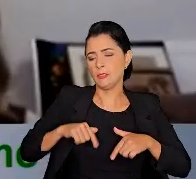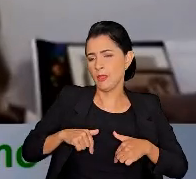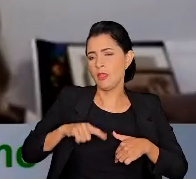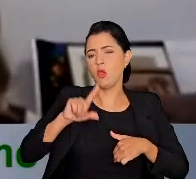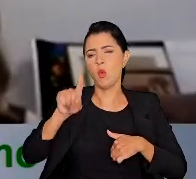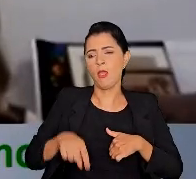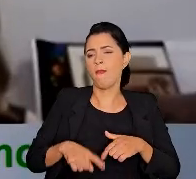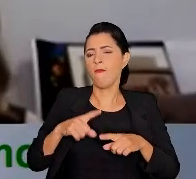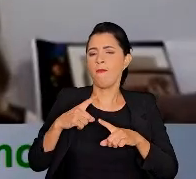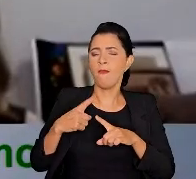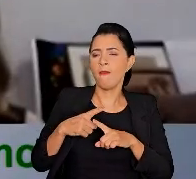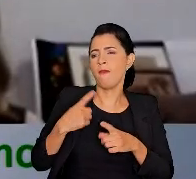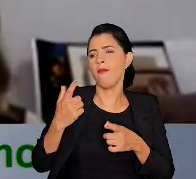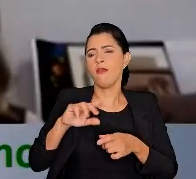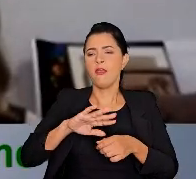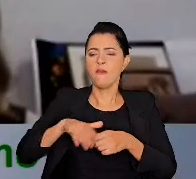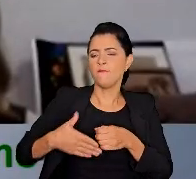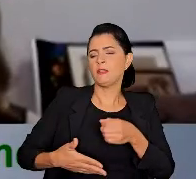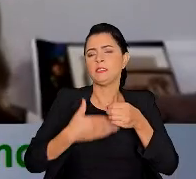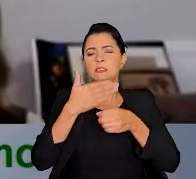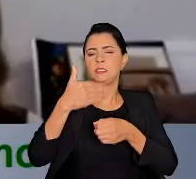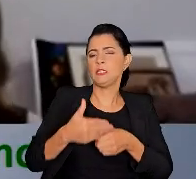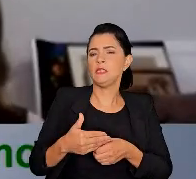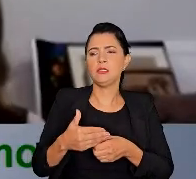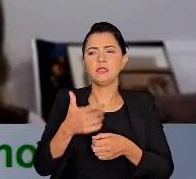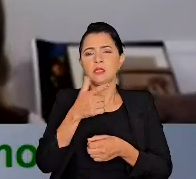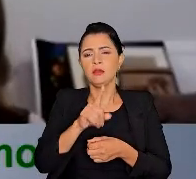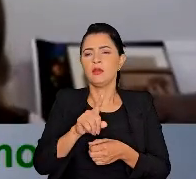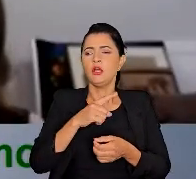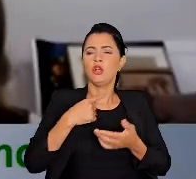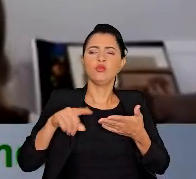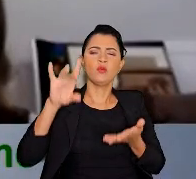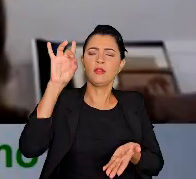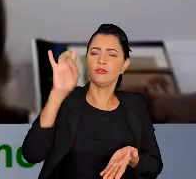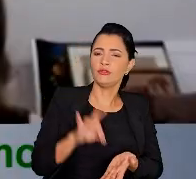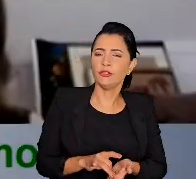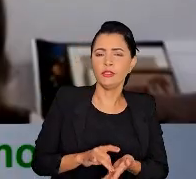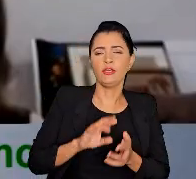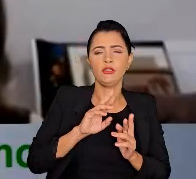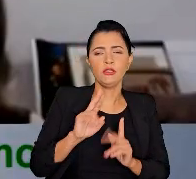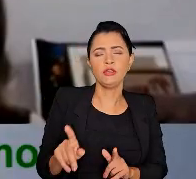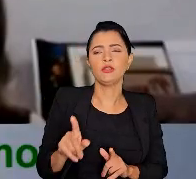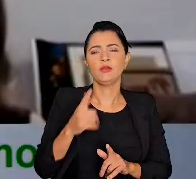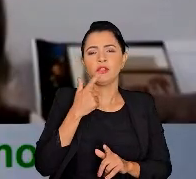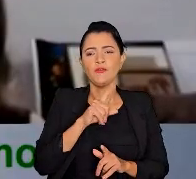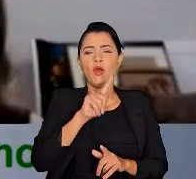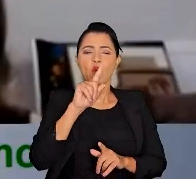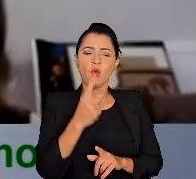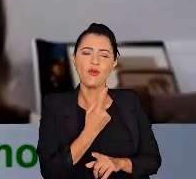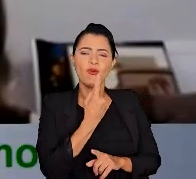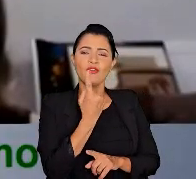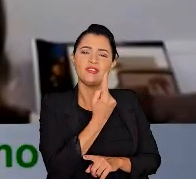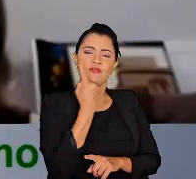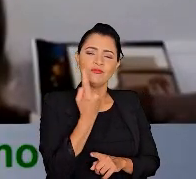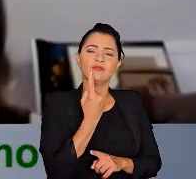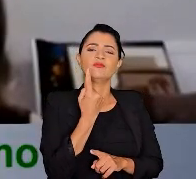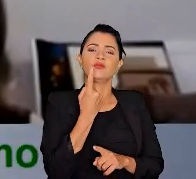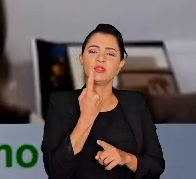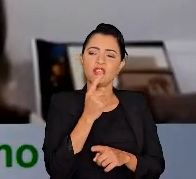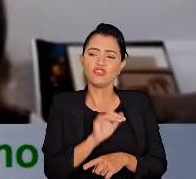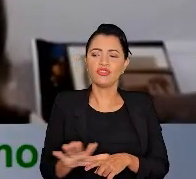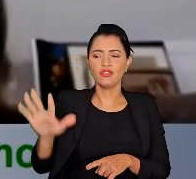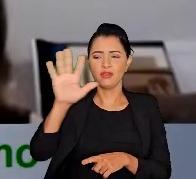Israel é um Estado ilegítimo, então você generaliza algo que era individual para um